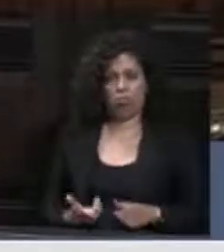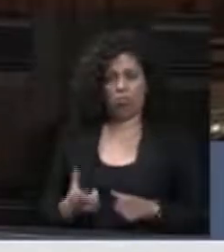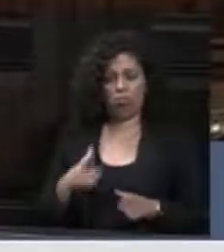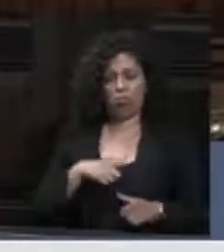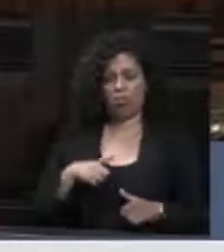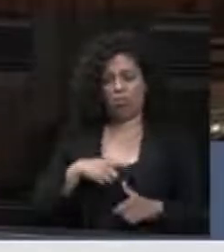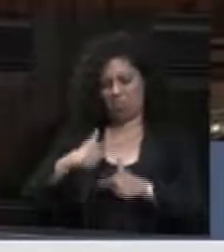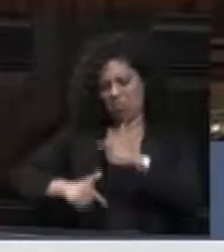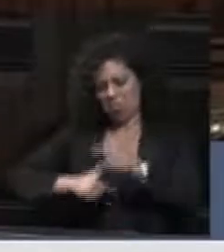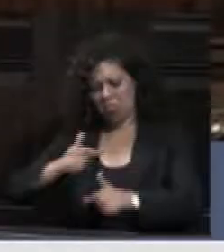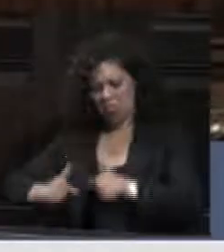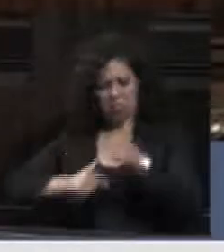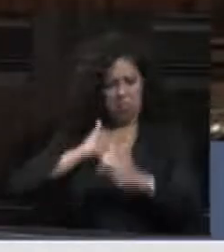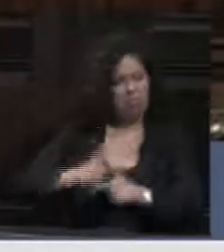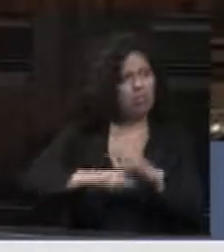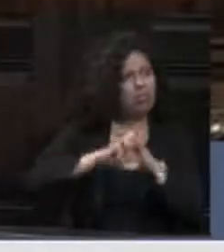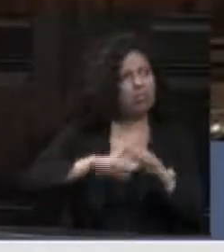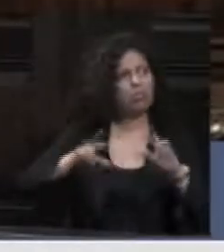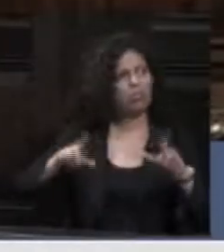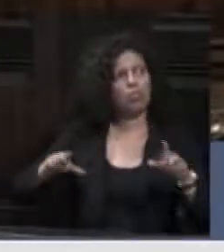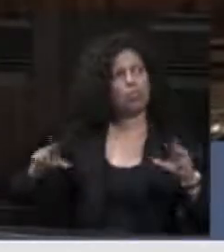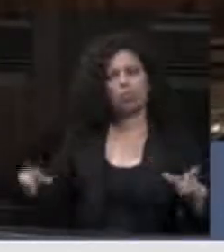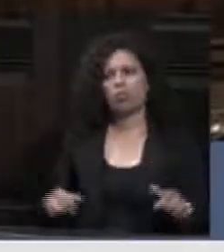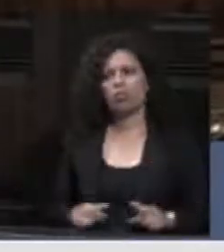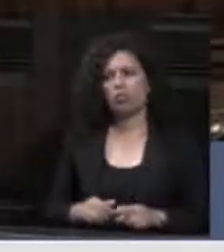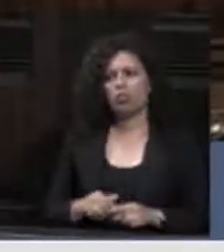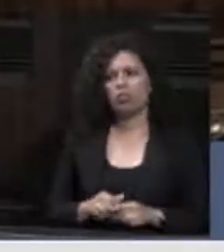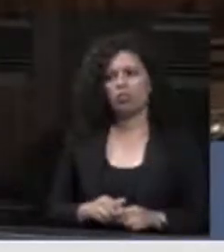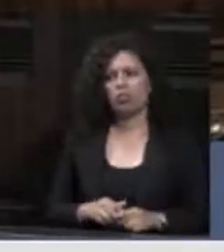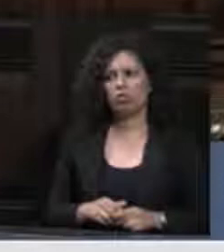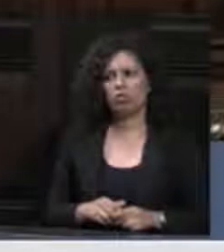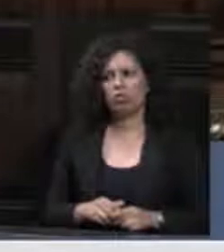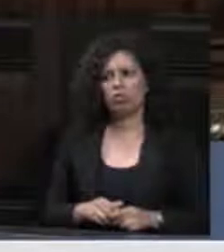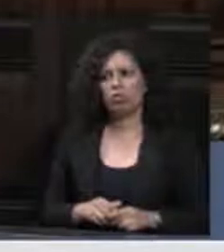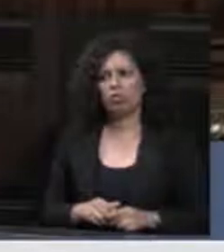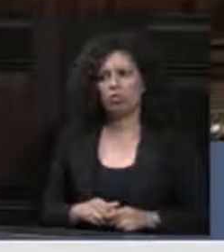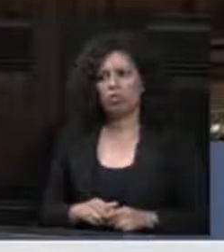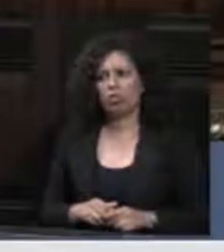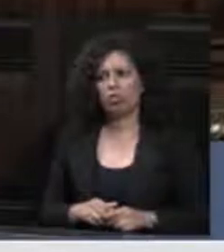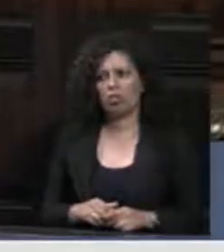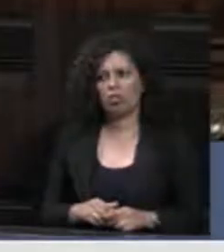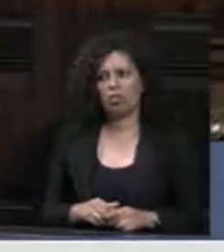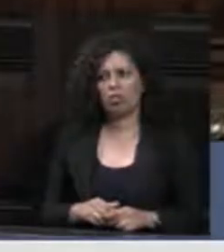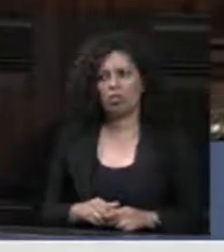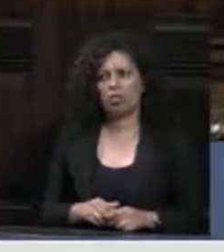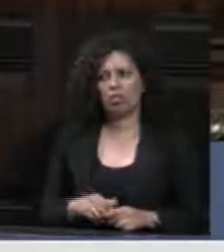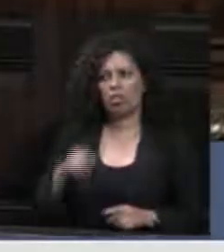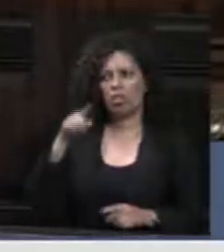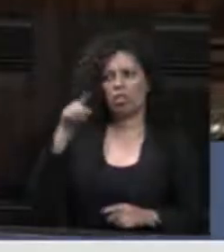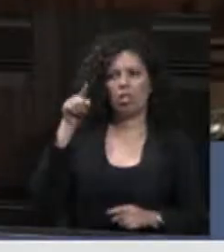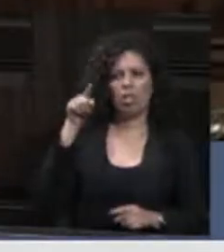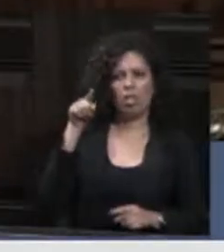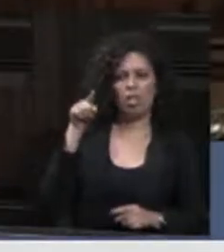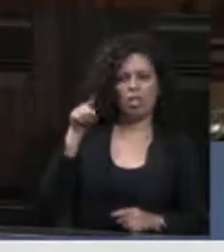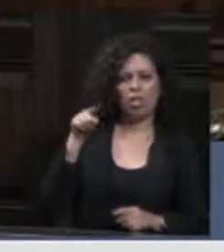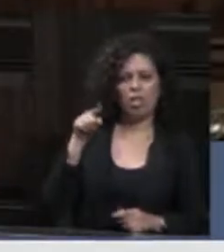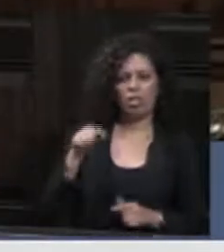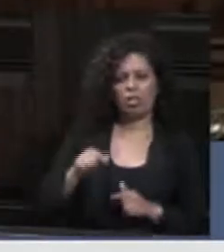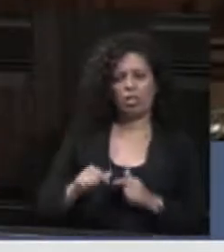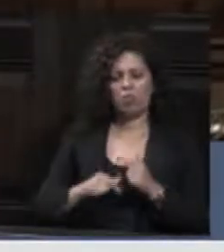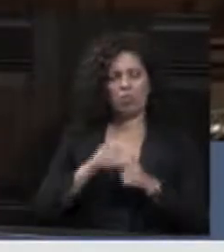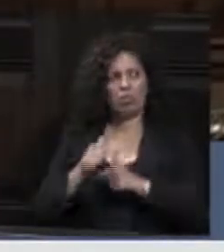para o meio rural, o que é fundamental, inclusive, Vossa Excelência sabe, para garantir a chamada sucessão